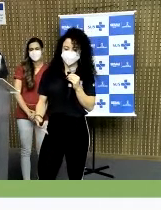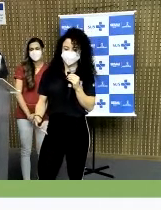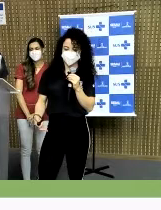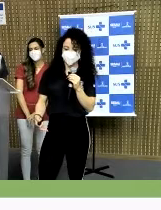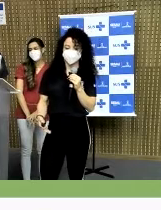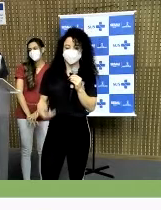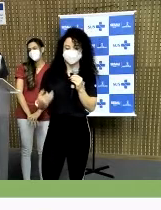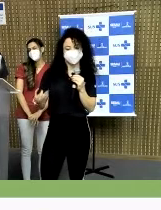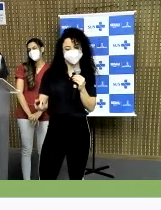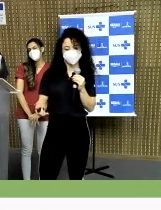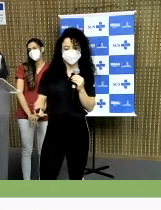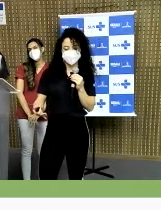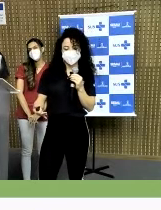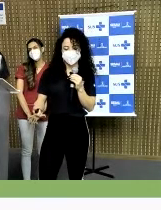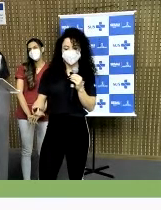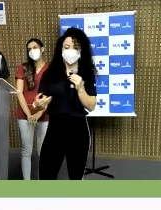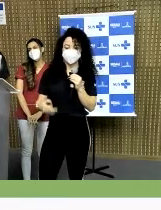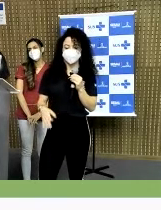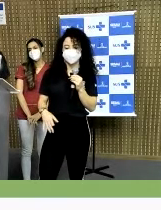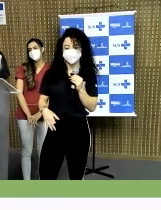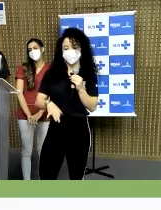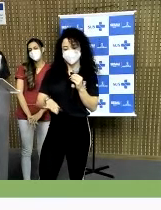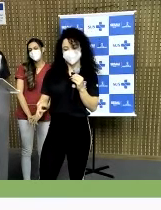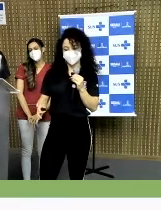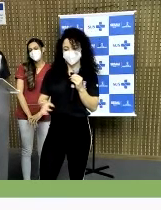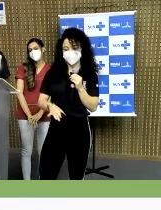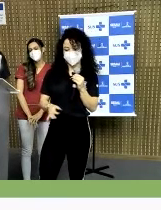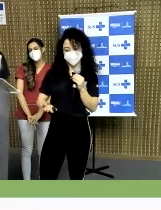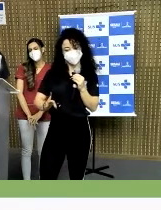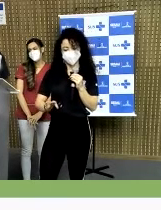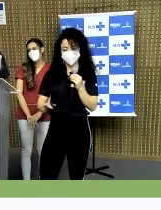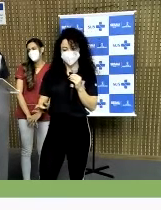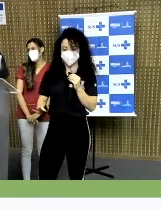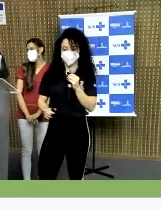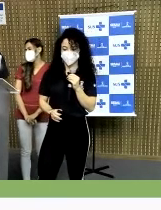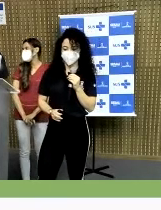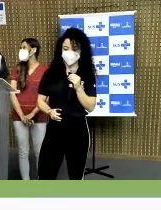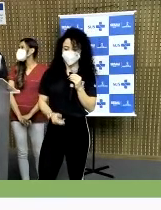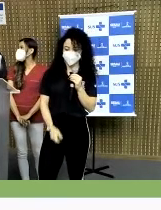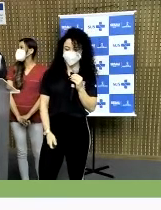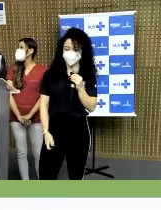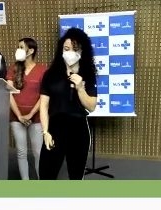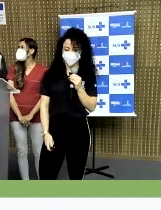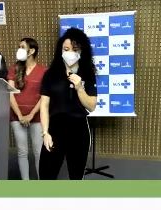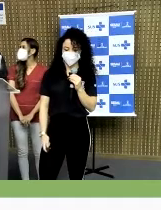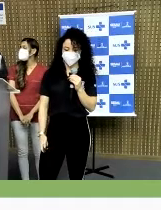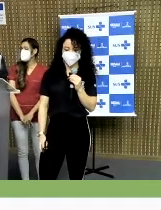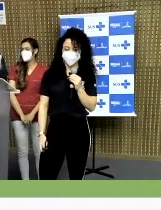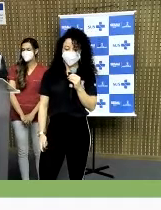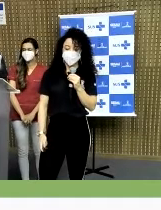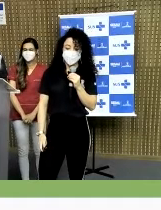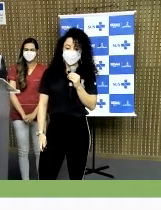dessas crianças acompanhadas fica para o enfermeiro, né? Aí, por isso, está zerado 2020 e